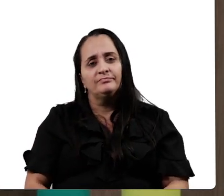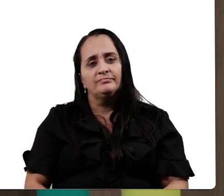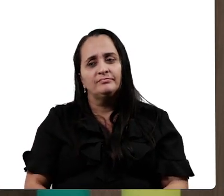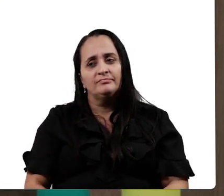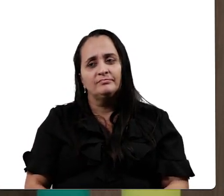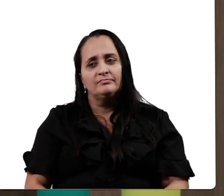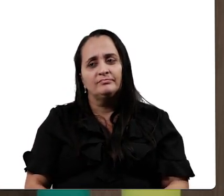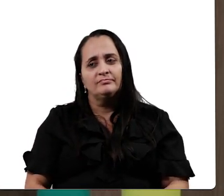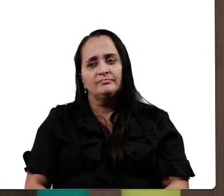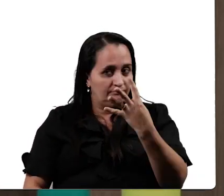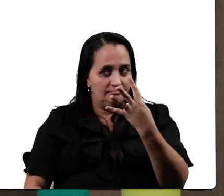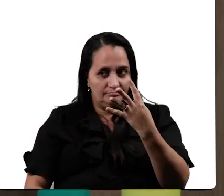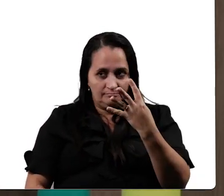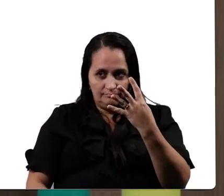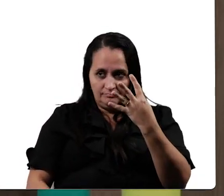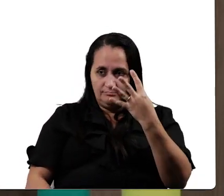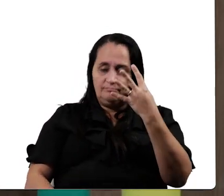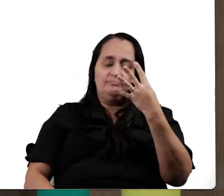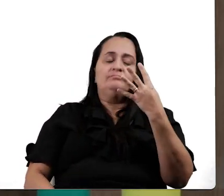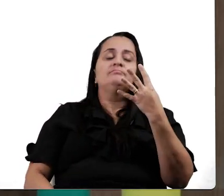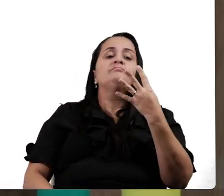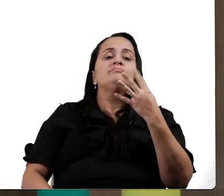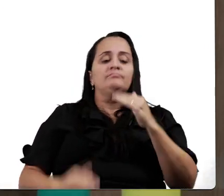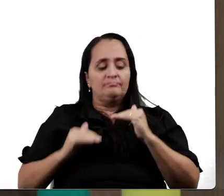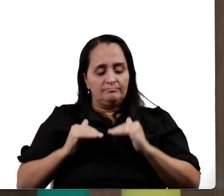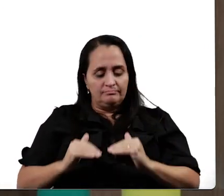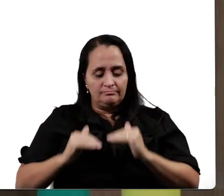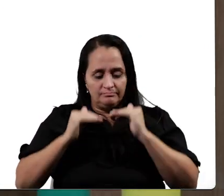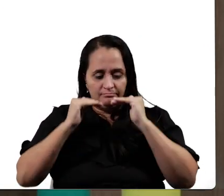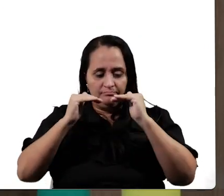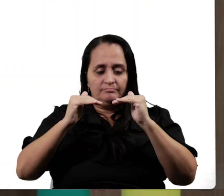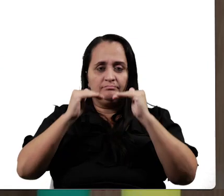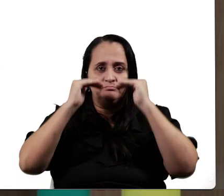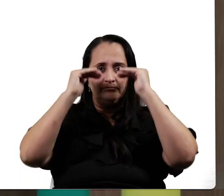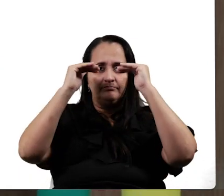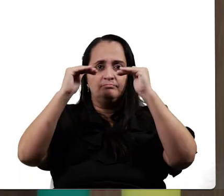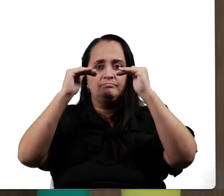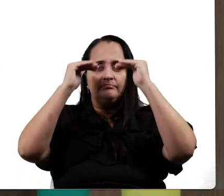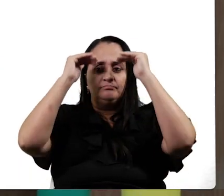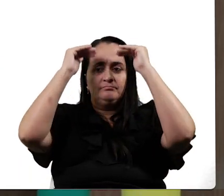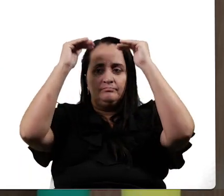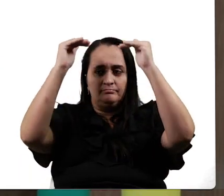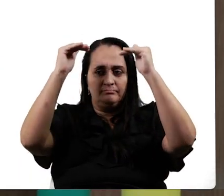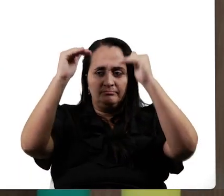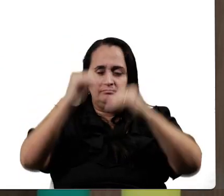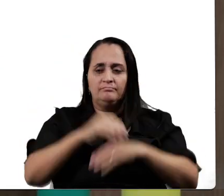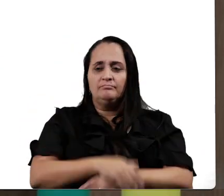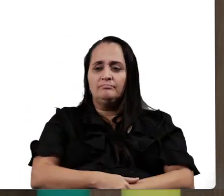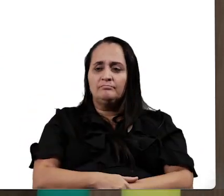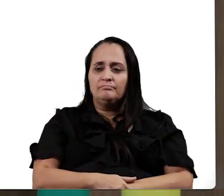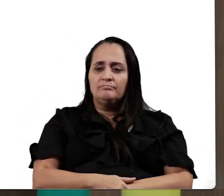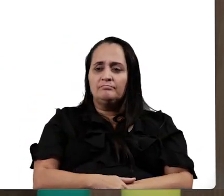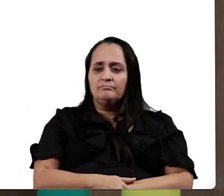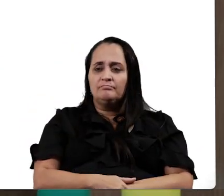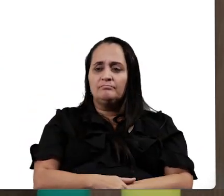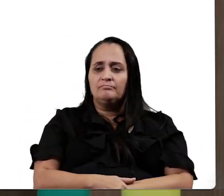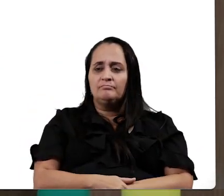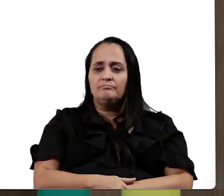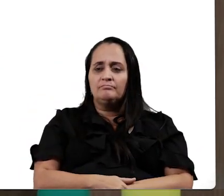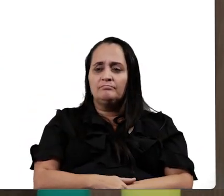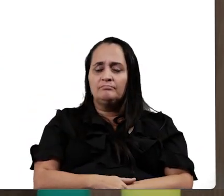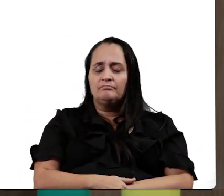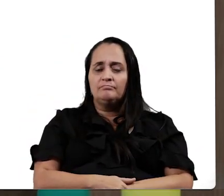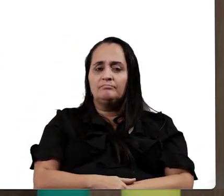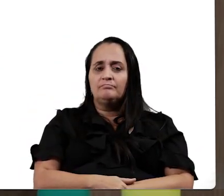3 4 1 2 3 4 e cada andar né Tem